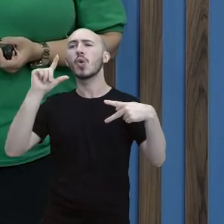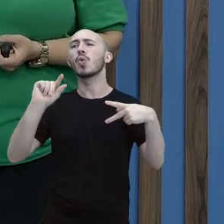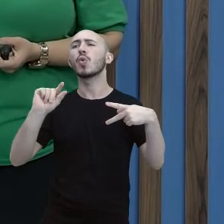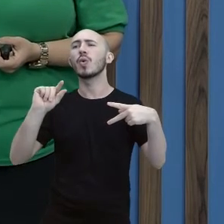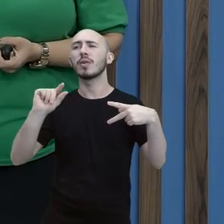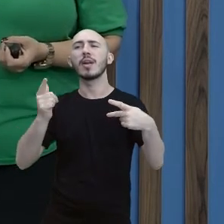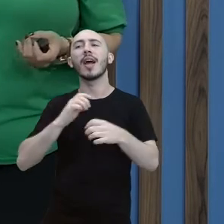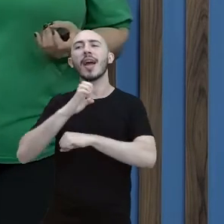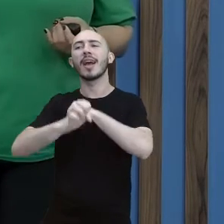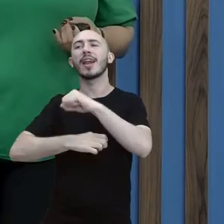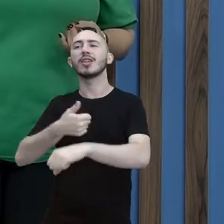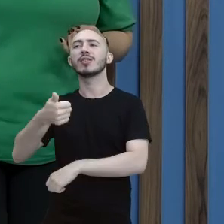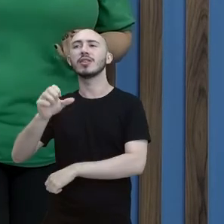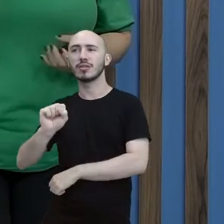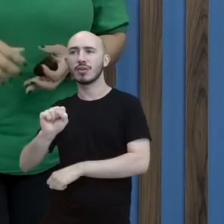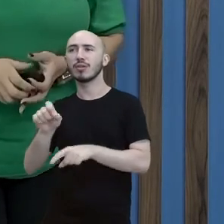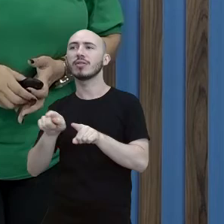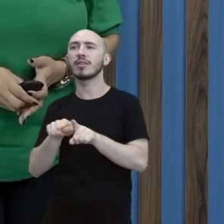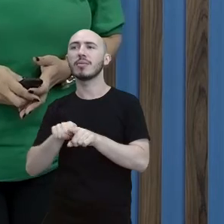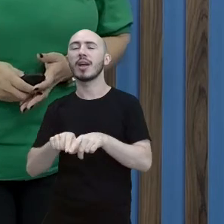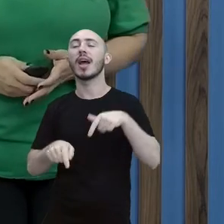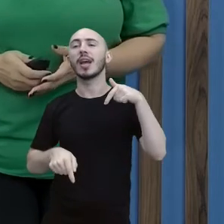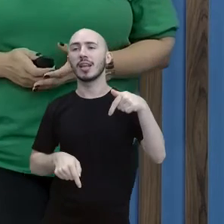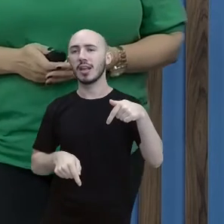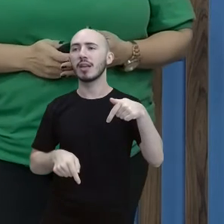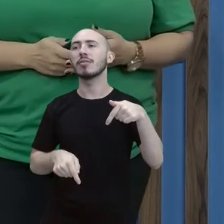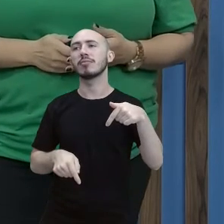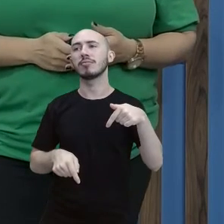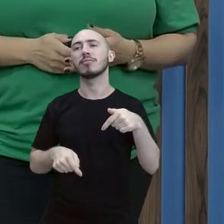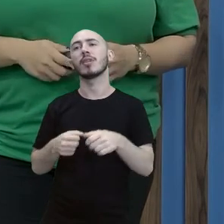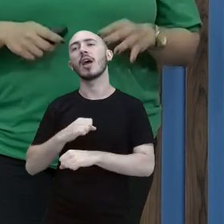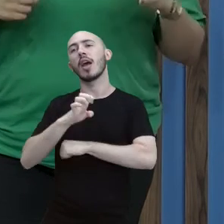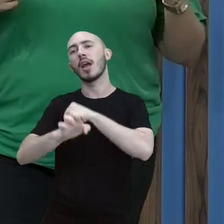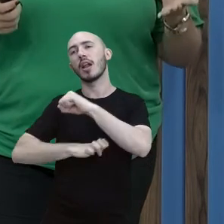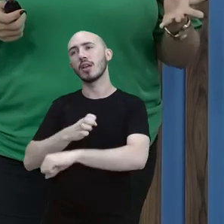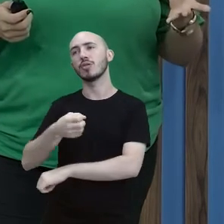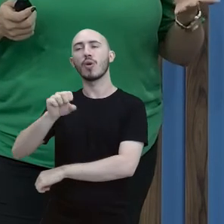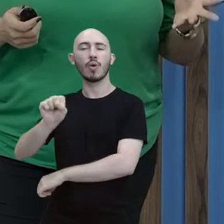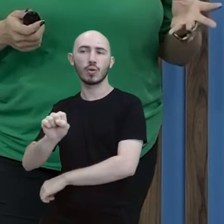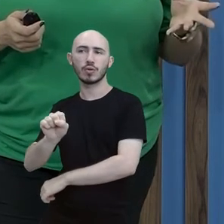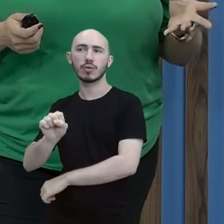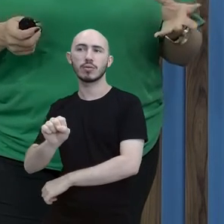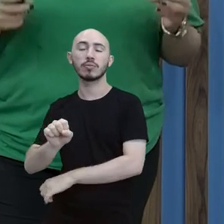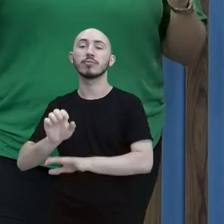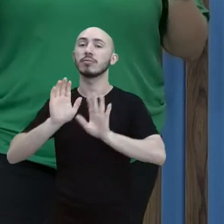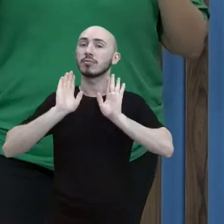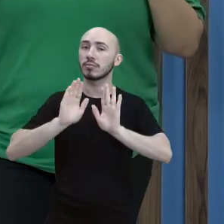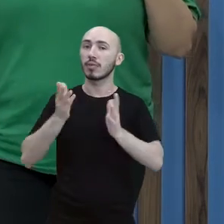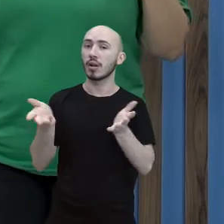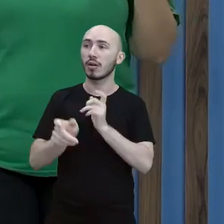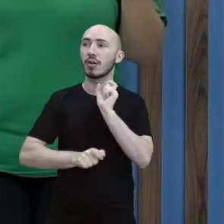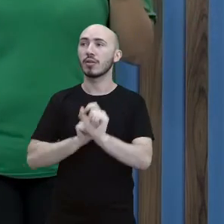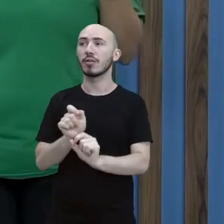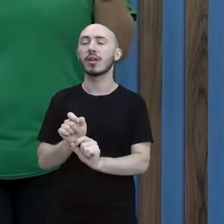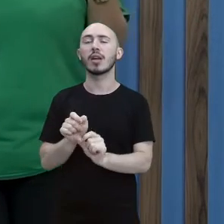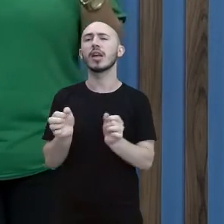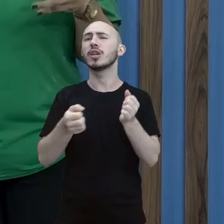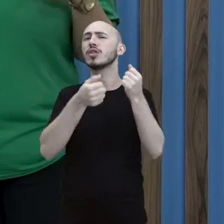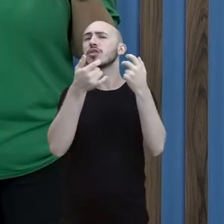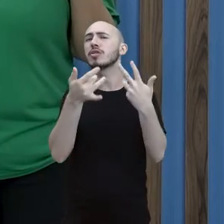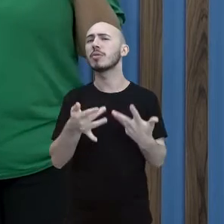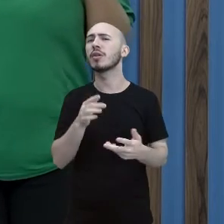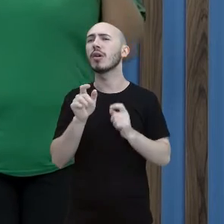Tá certo? Então, é essa a sequência correta, tá? Mas agora, a gente não falou do